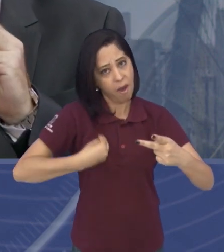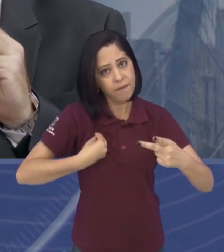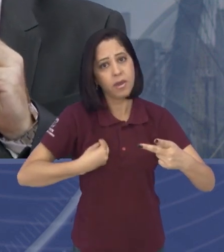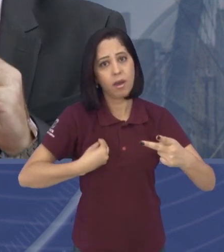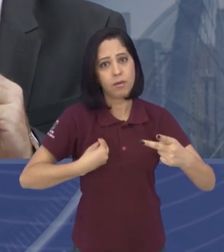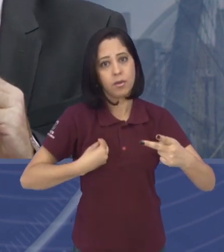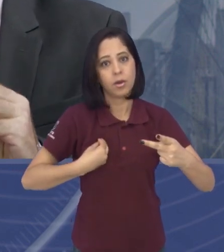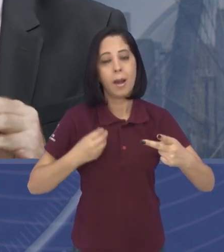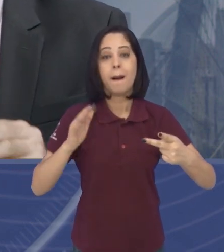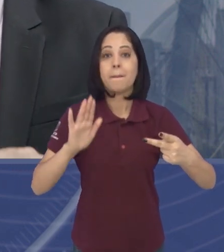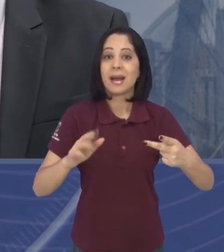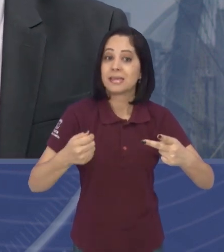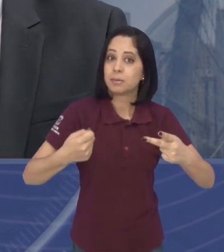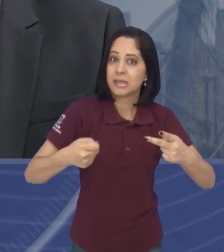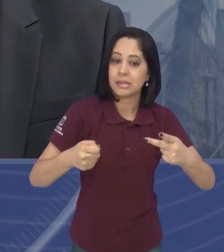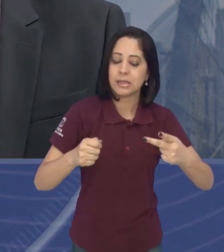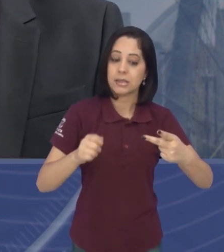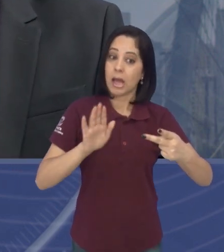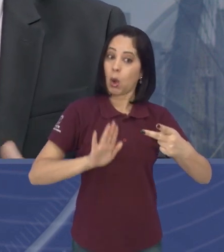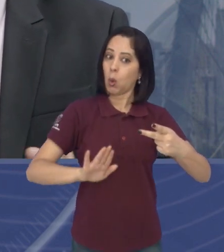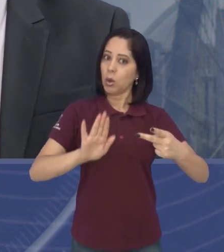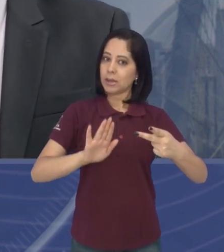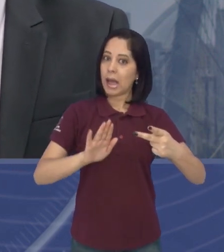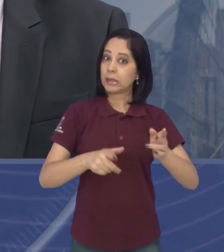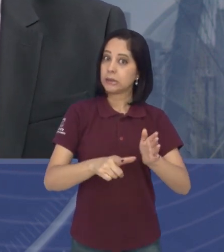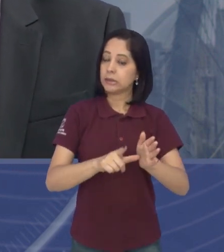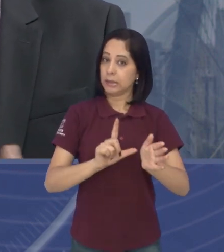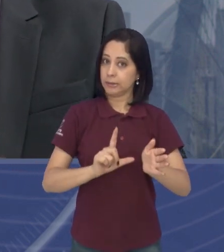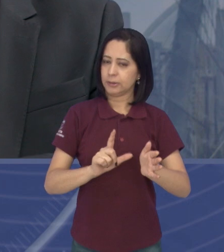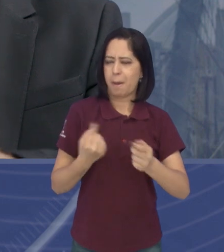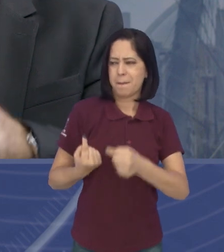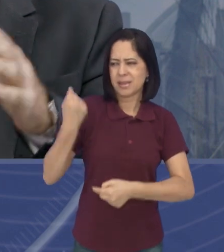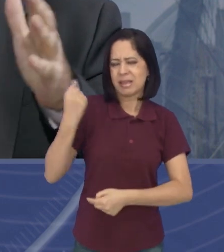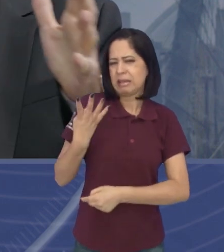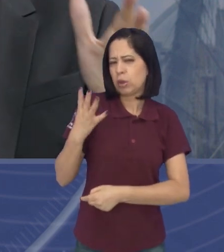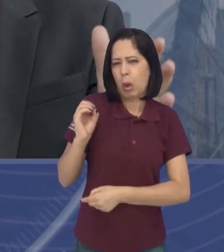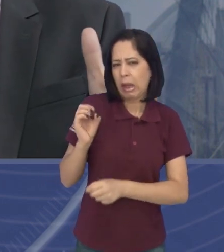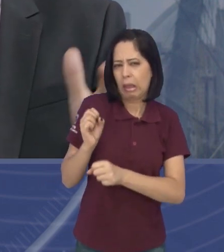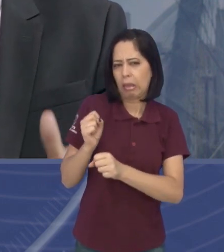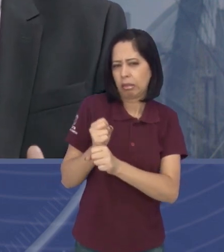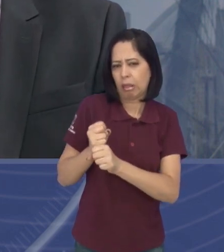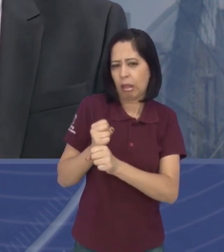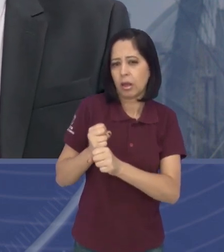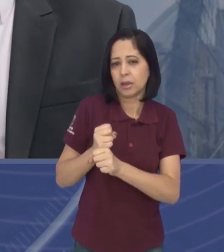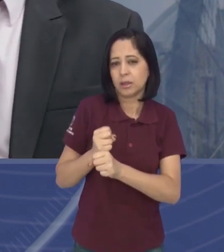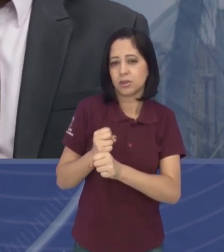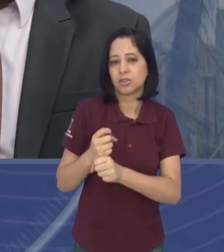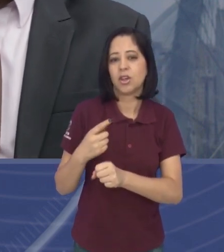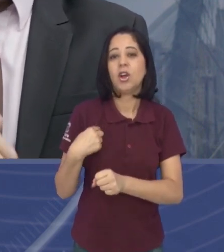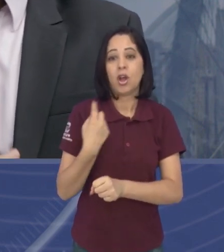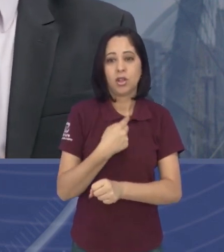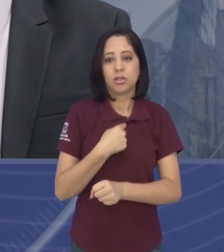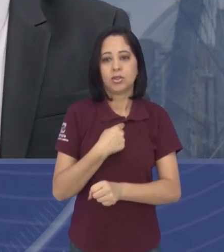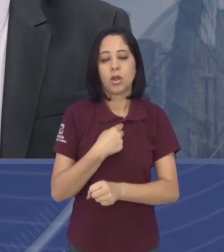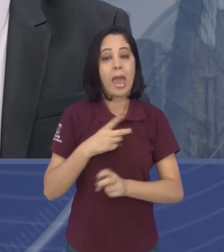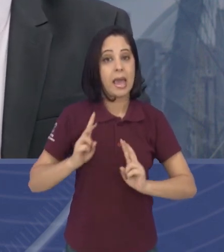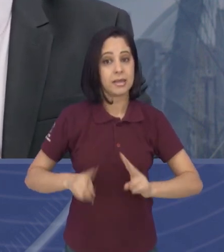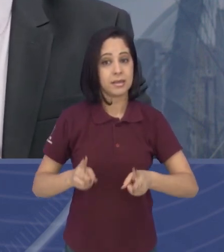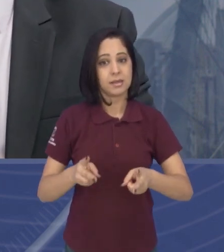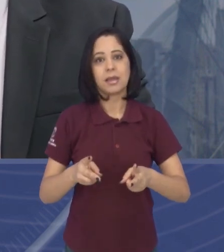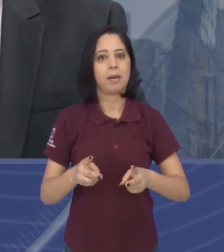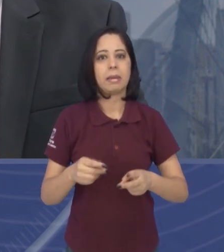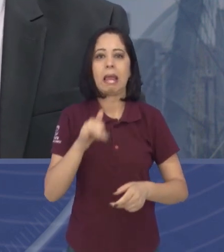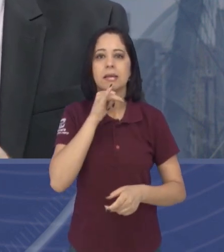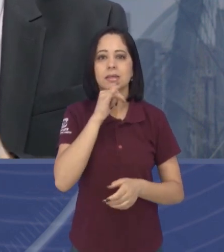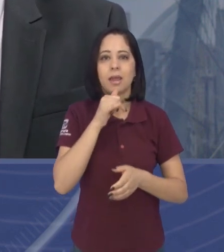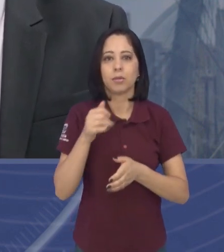mais cuidado. Antes, há 30, 40 anos atrás, nós não tínhamos uma série de cuidados. A gente não andava em rua escura de